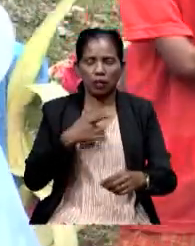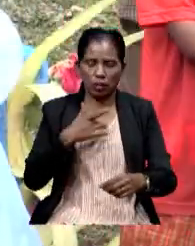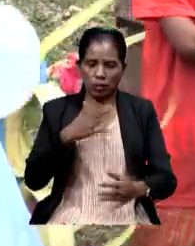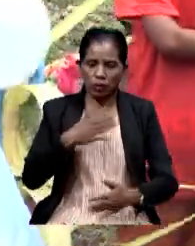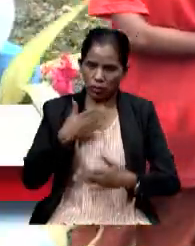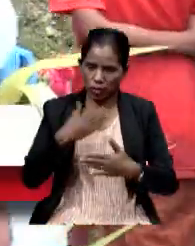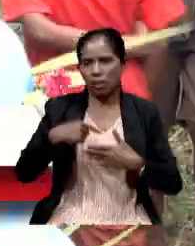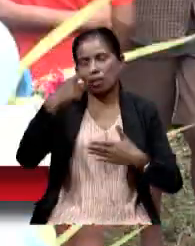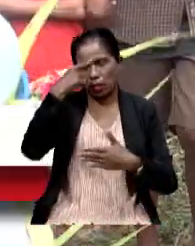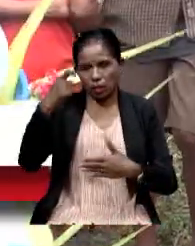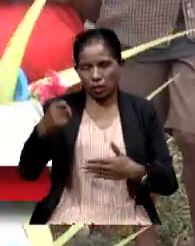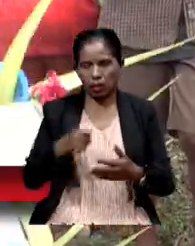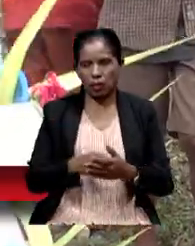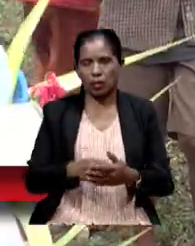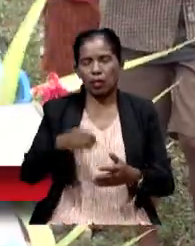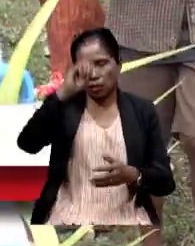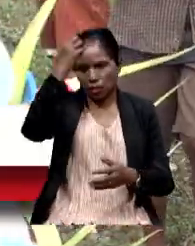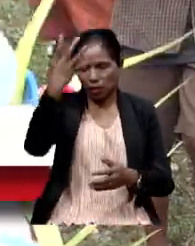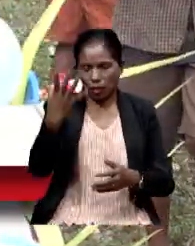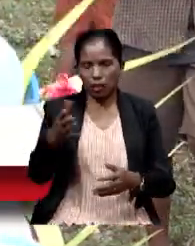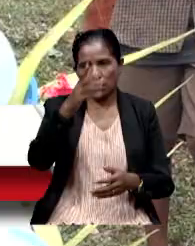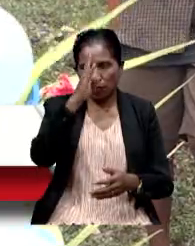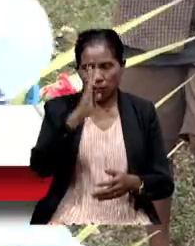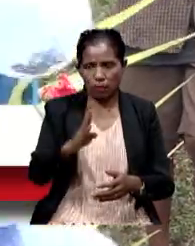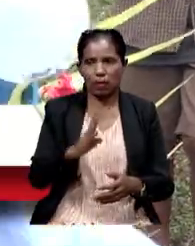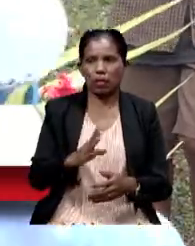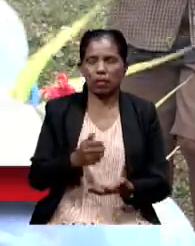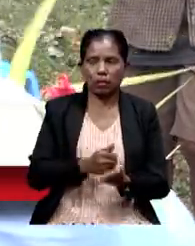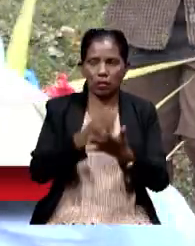tamba, kaligrasa maroma kala si ajuda.